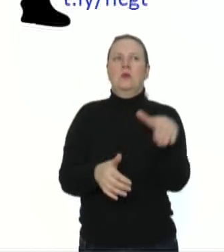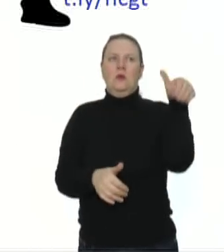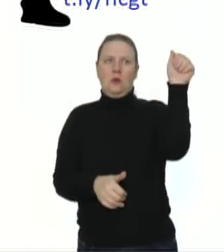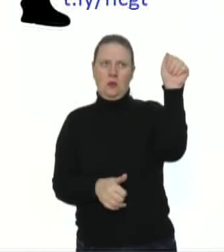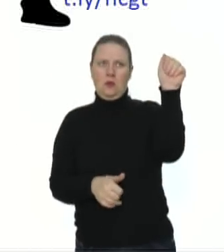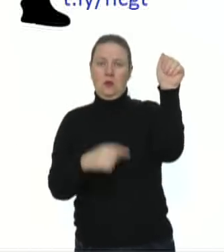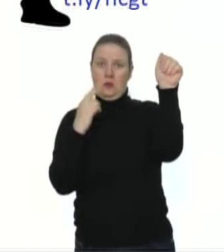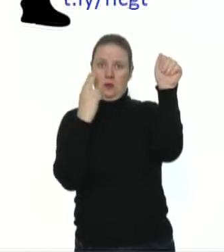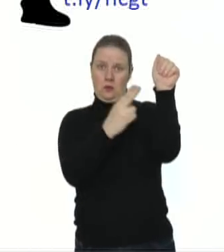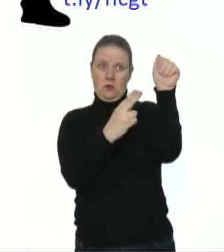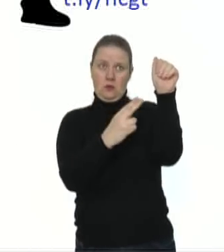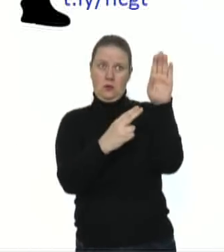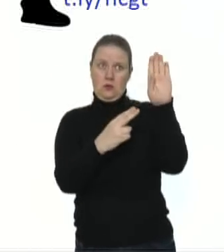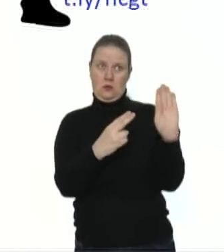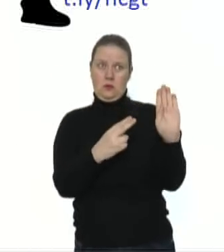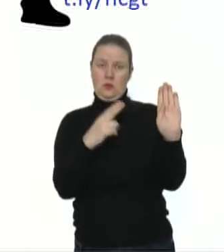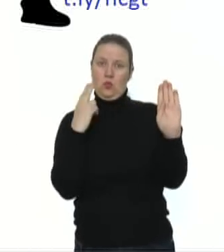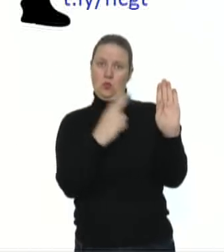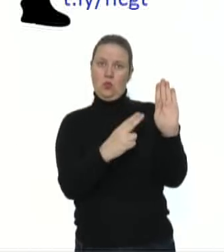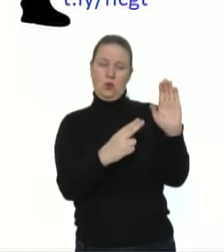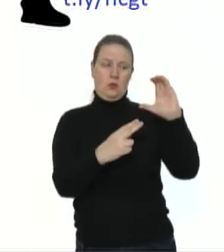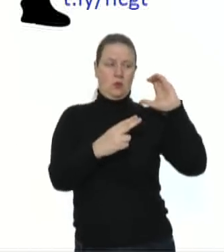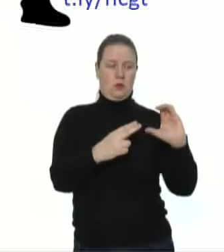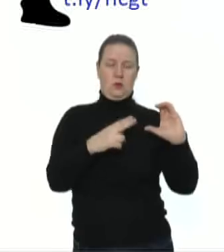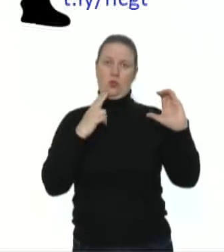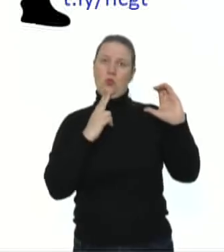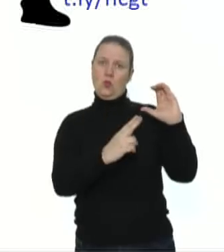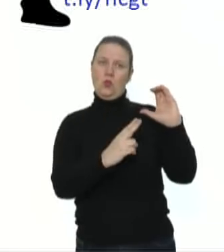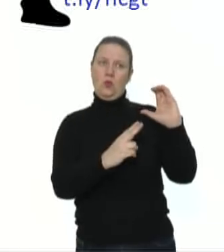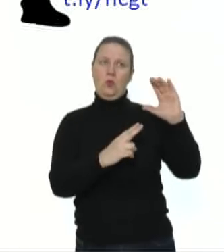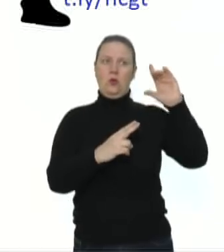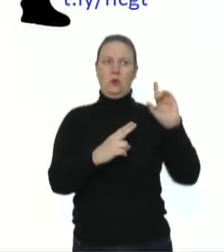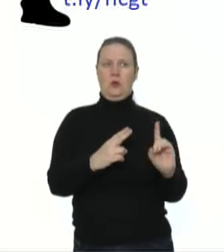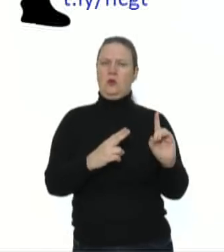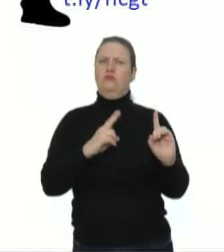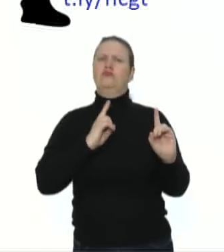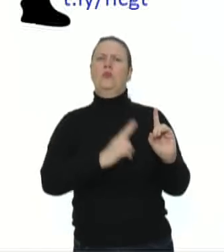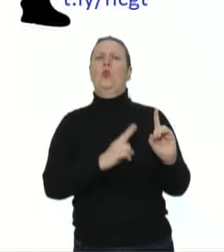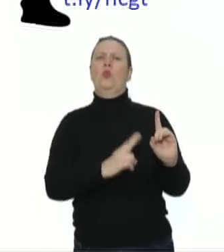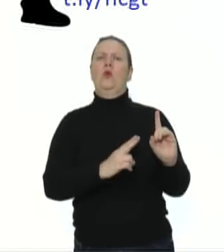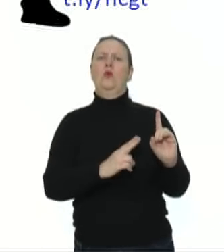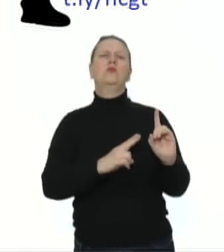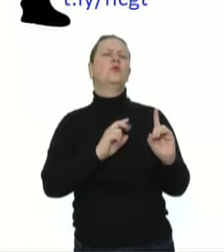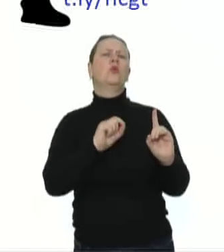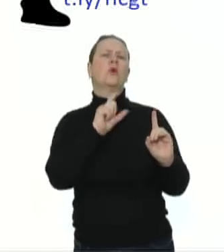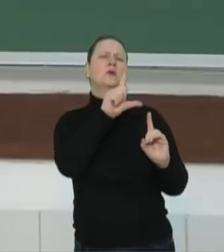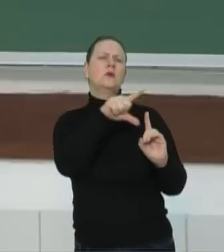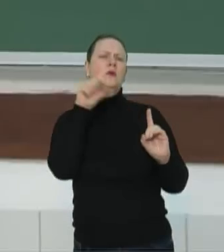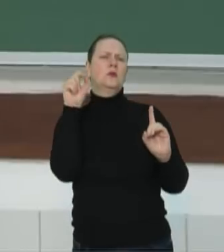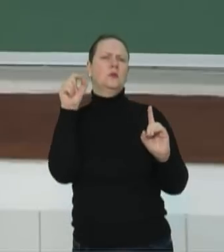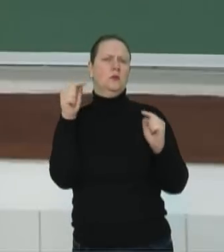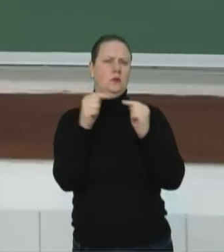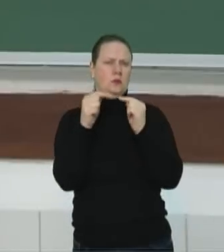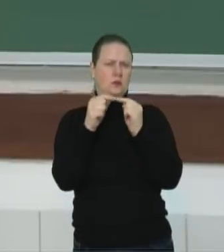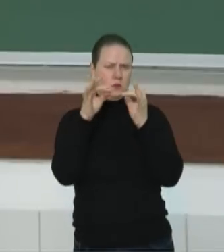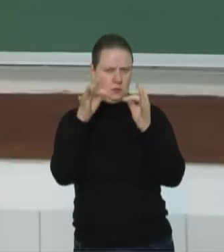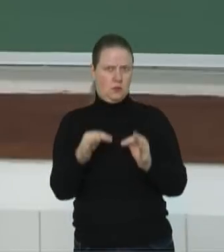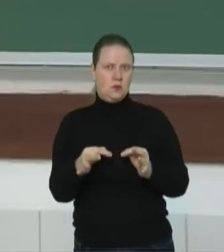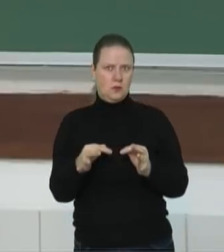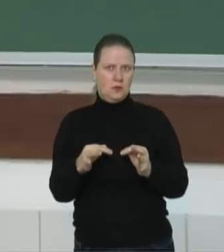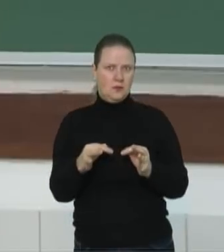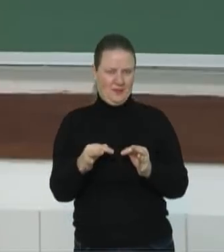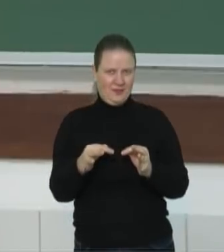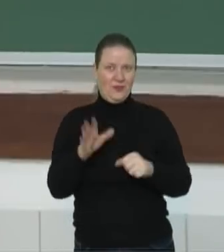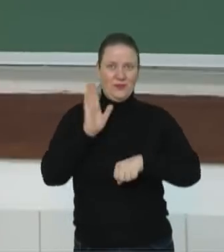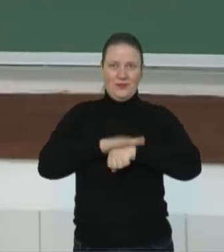Detroit Pistons, Orlando Magic, San Antonio Spurs ou Portland Trail Blazers? Vamos ter um tempinho